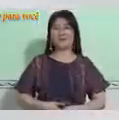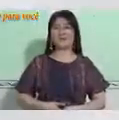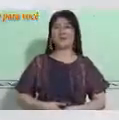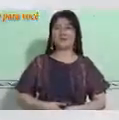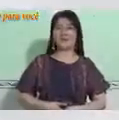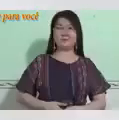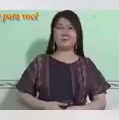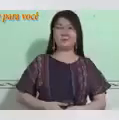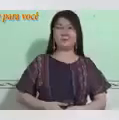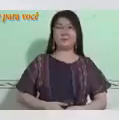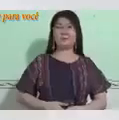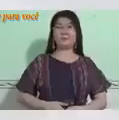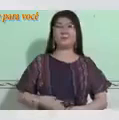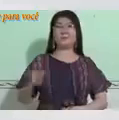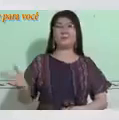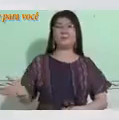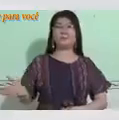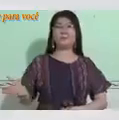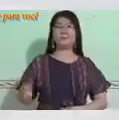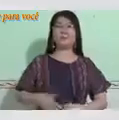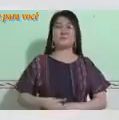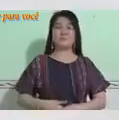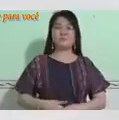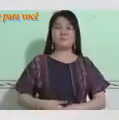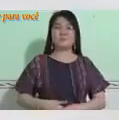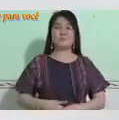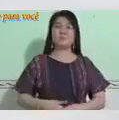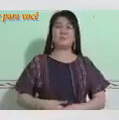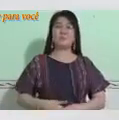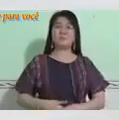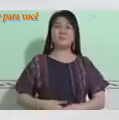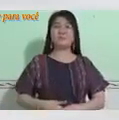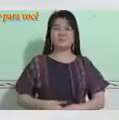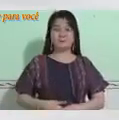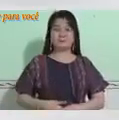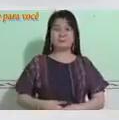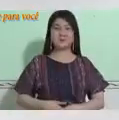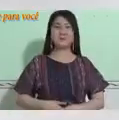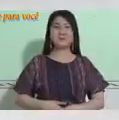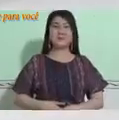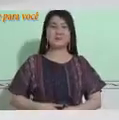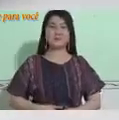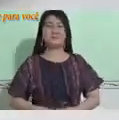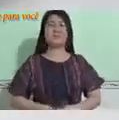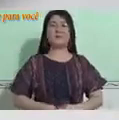Após fazer a lavagem, vírgula, assoe o nariz para remover o excesso de secreções e repita para a outra narina.